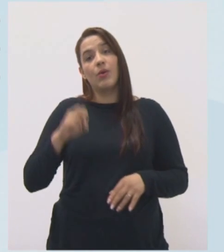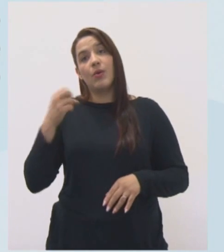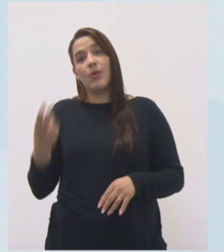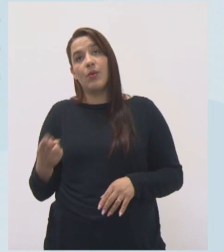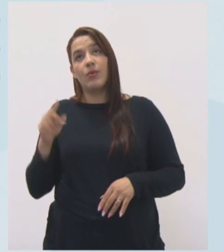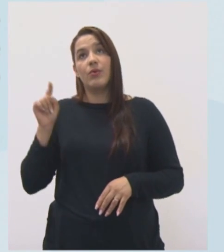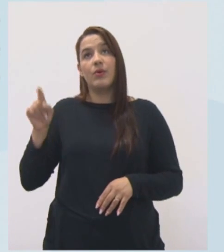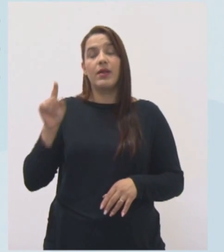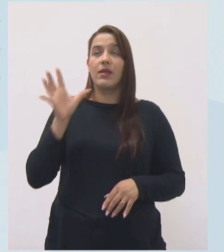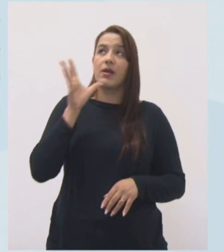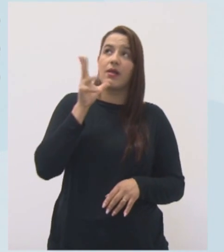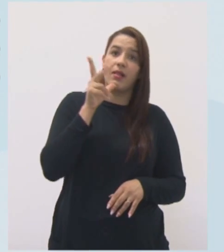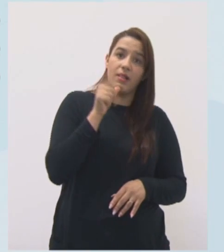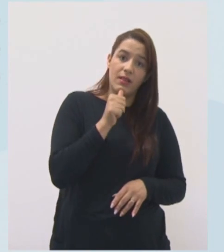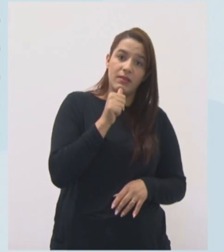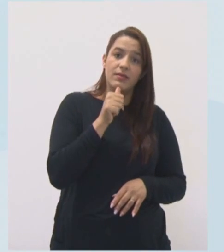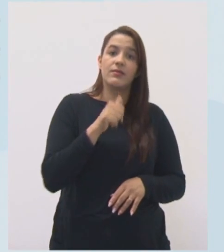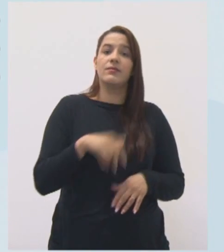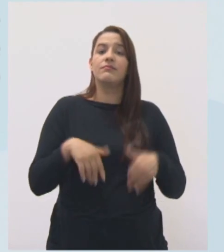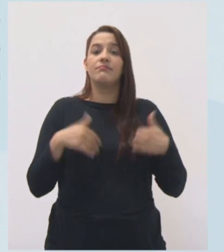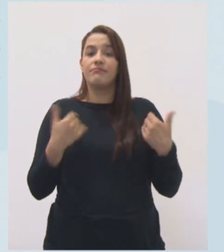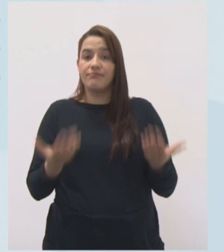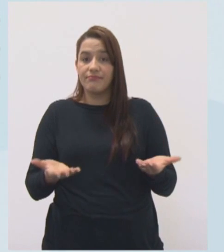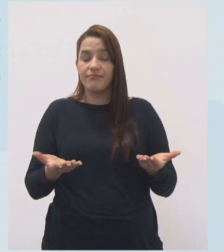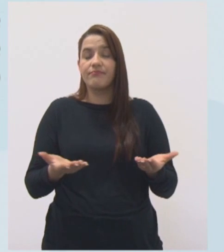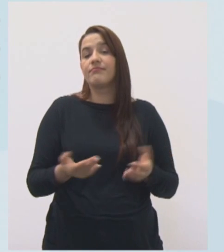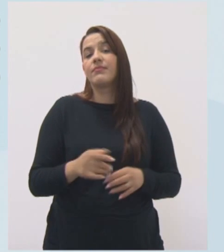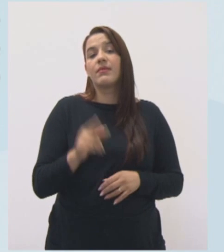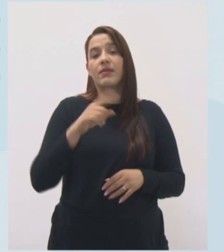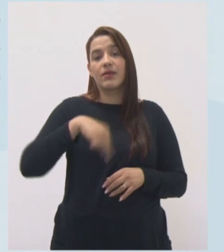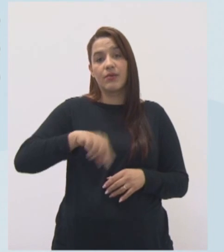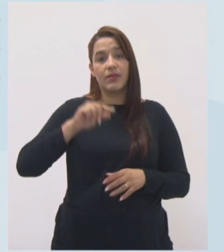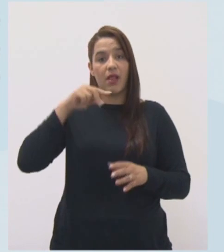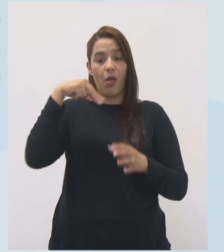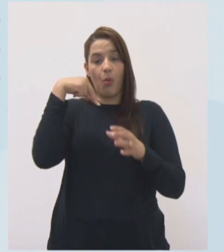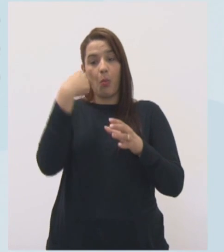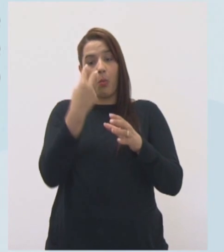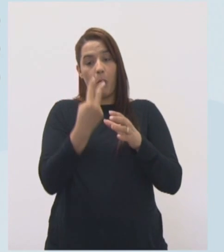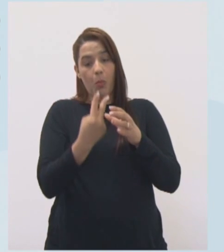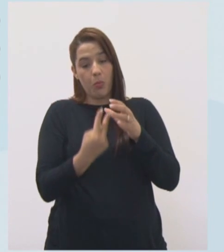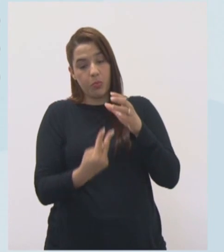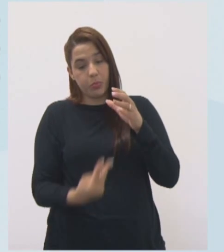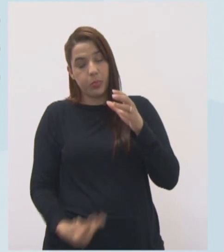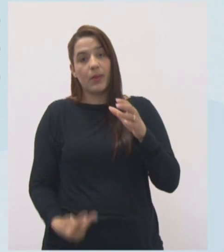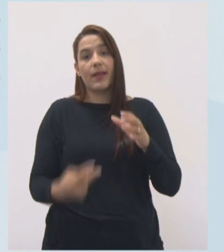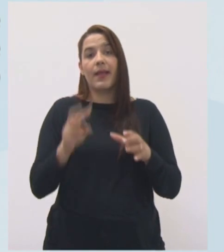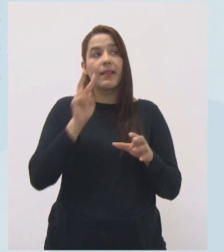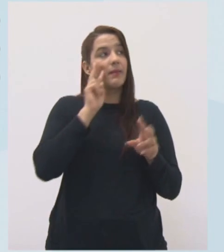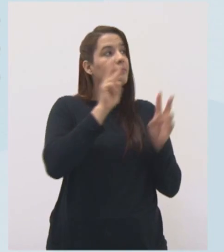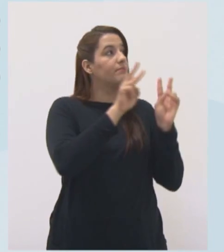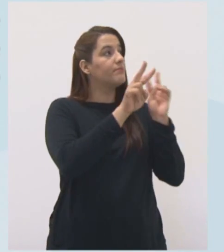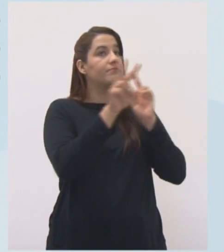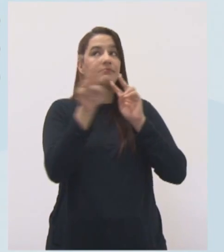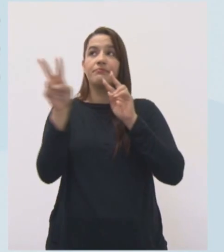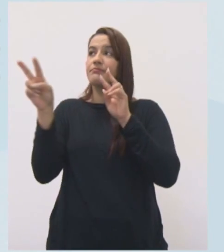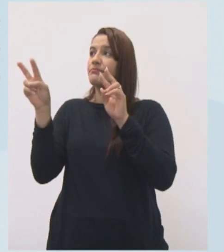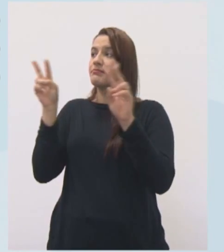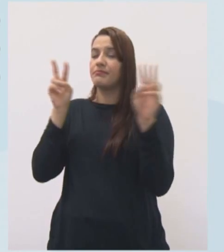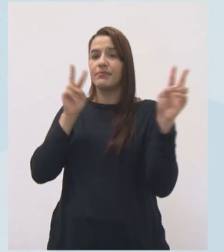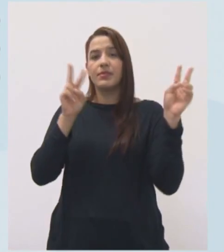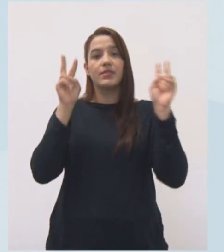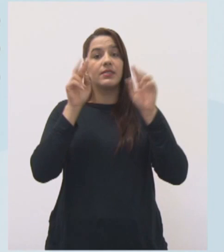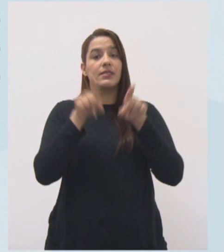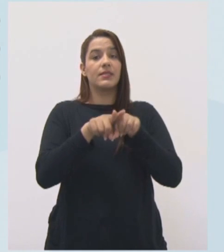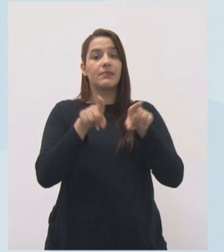muito devagar? A verdade é que, enquanto caía, Alice tinha tempo de olhar ao redor e até de